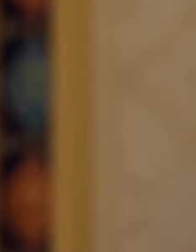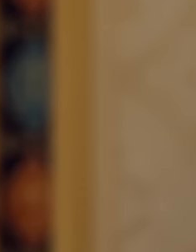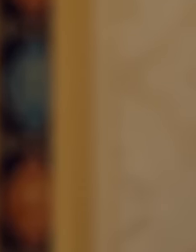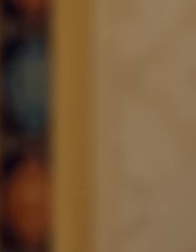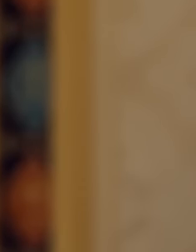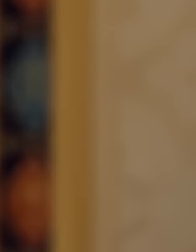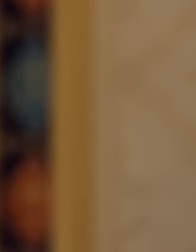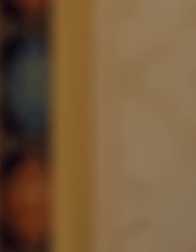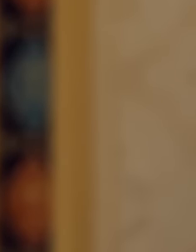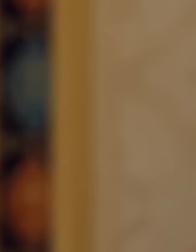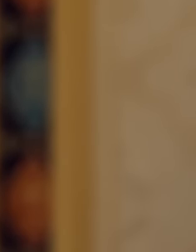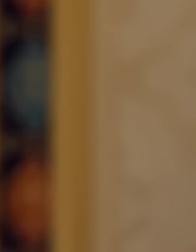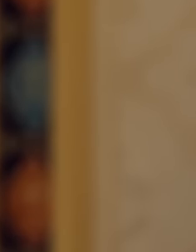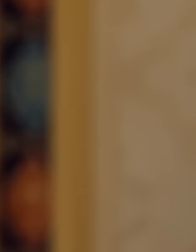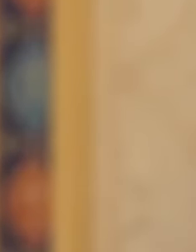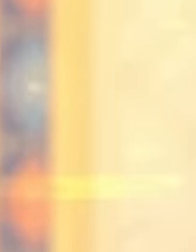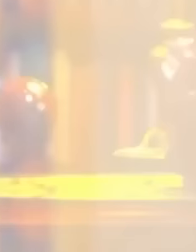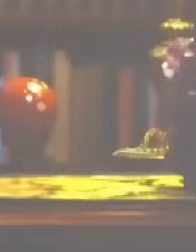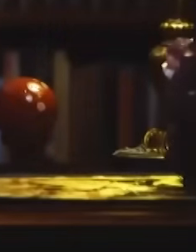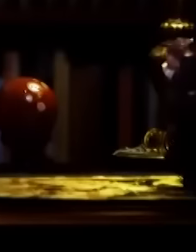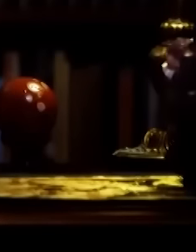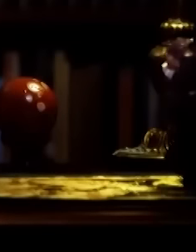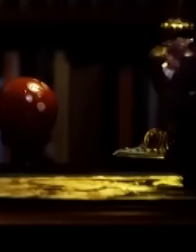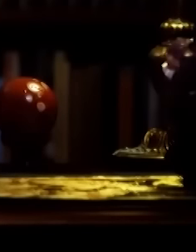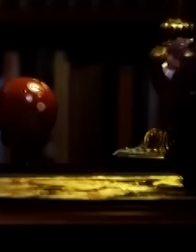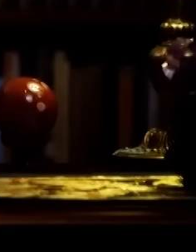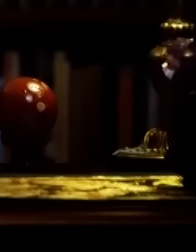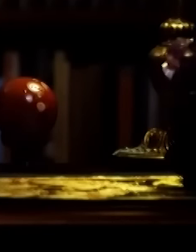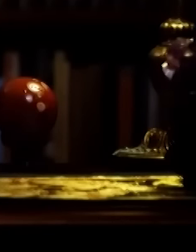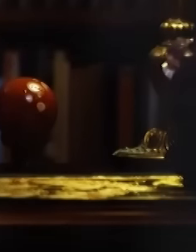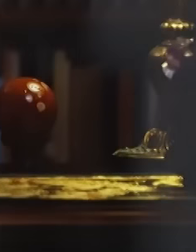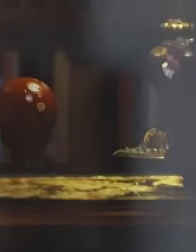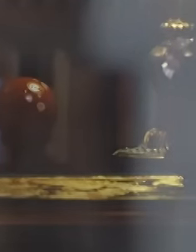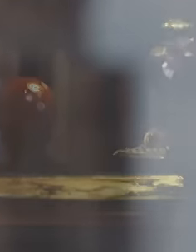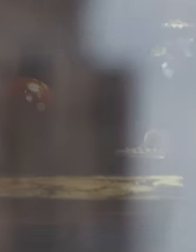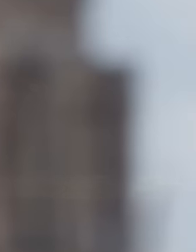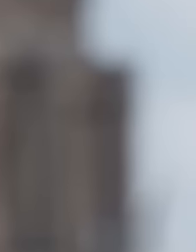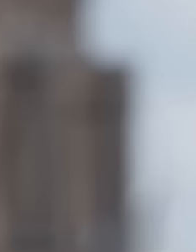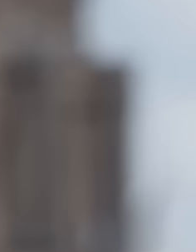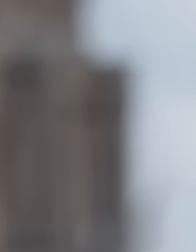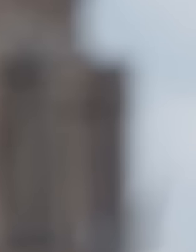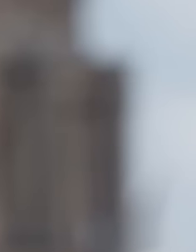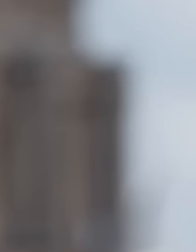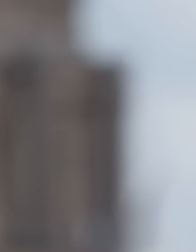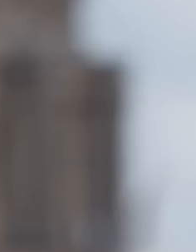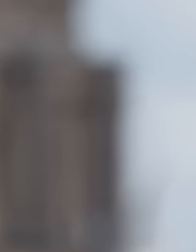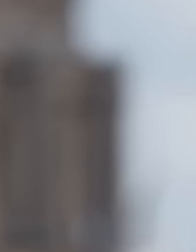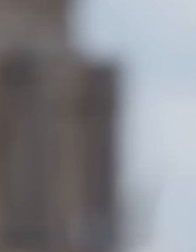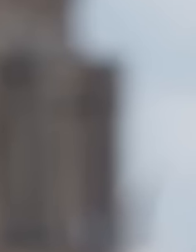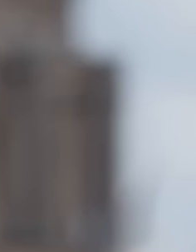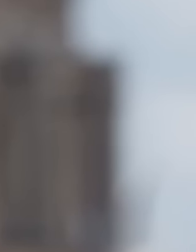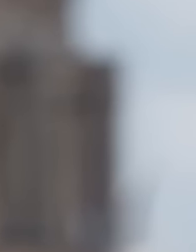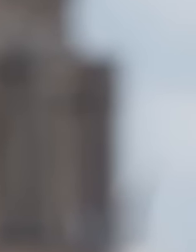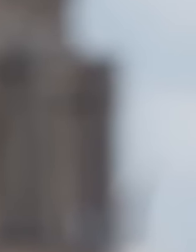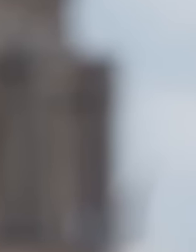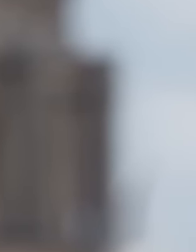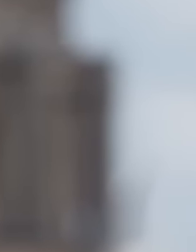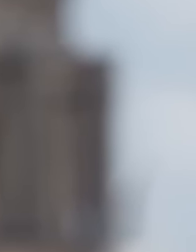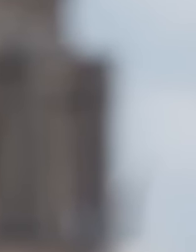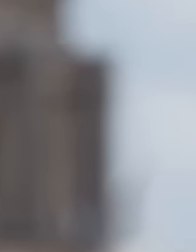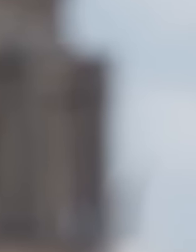de apostolado em toda a face da terra. E o que mais se lhe conquistou? Monsenhor João, ele é